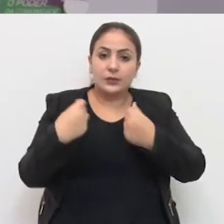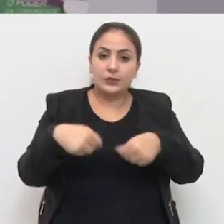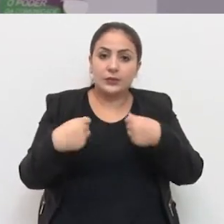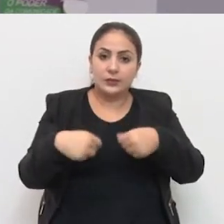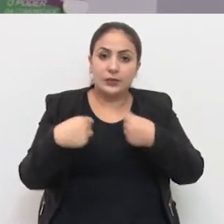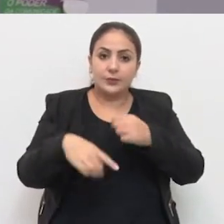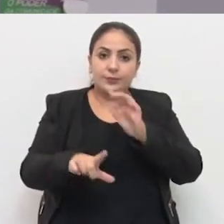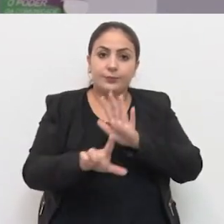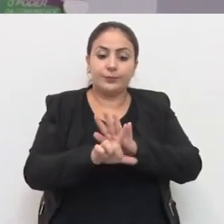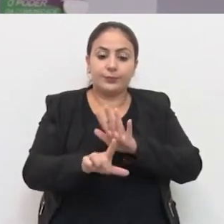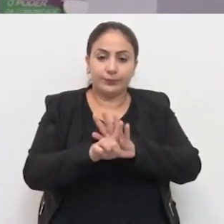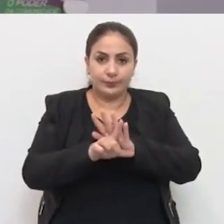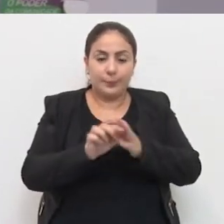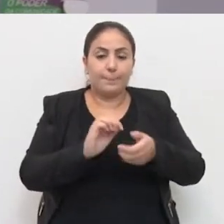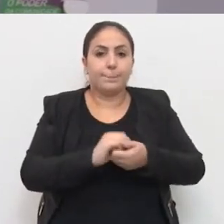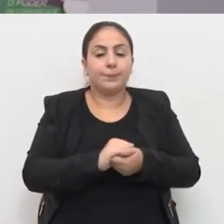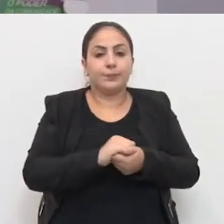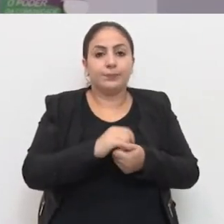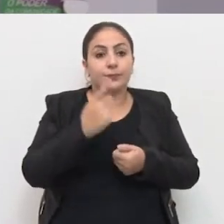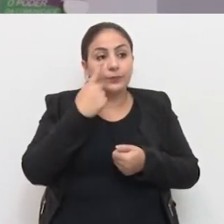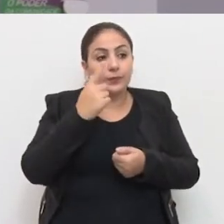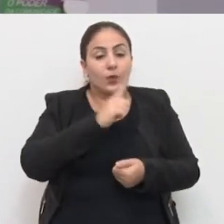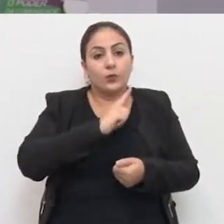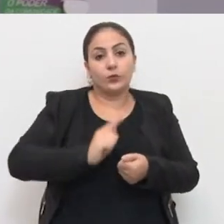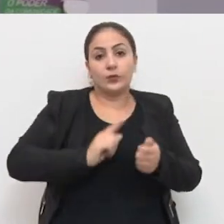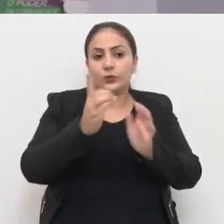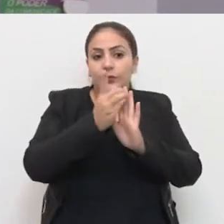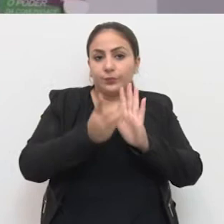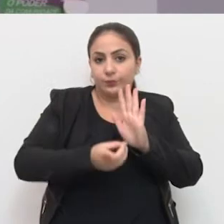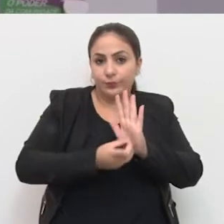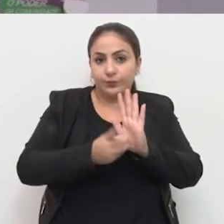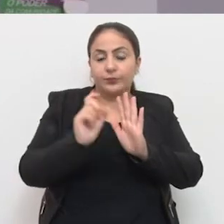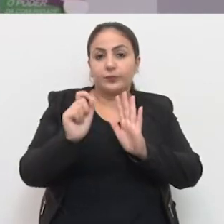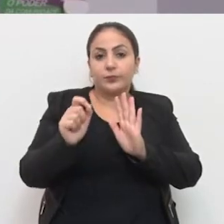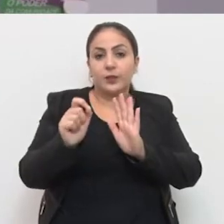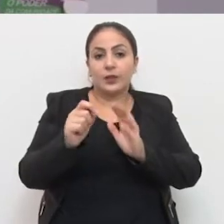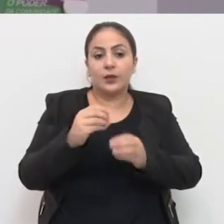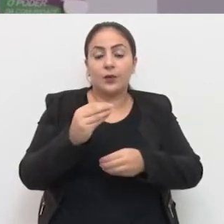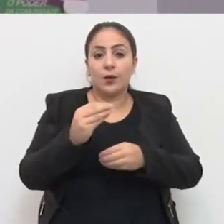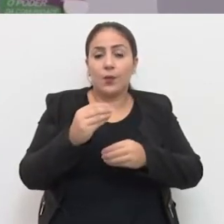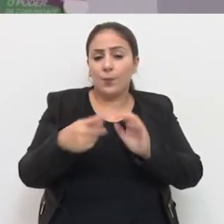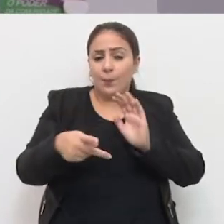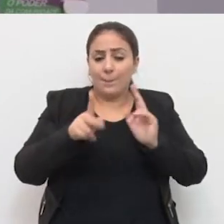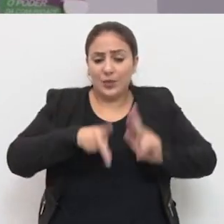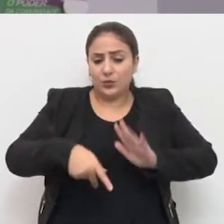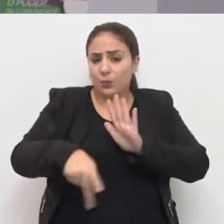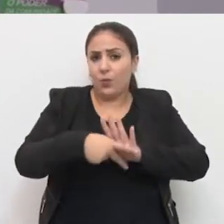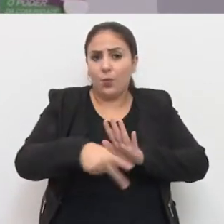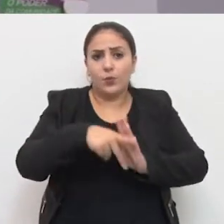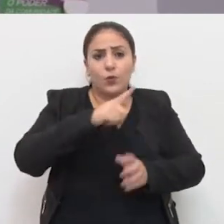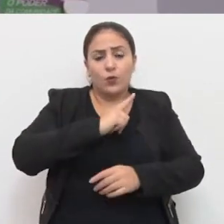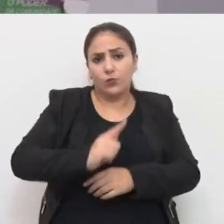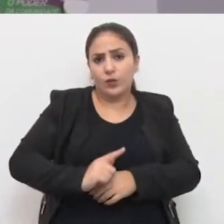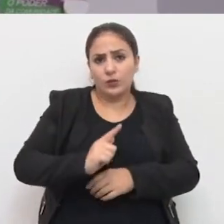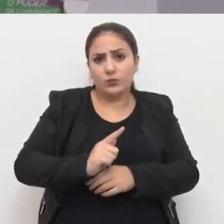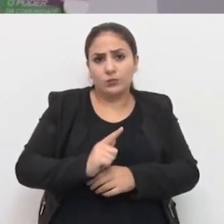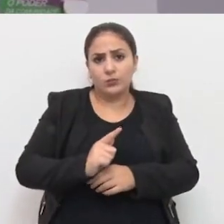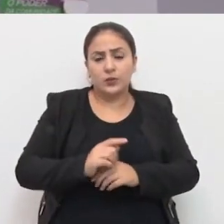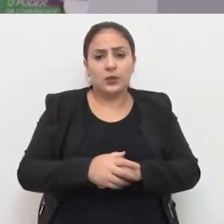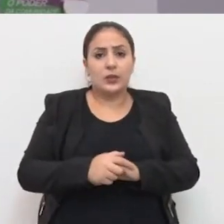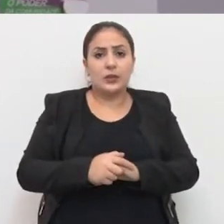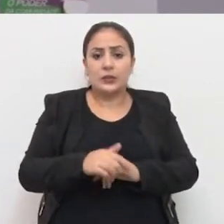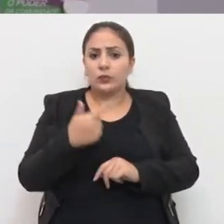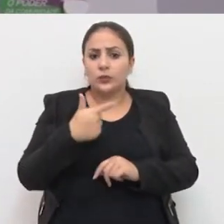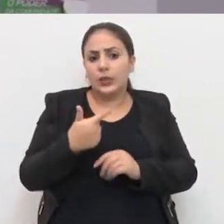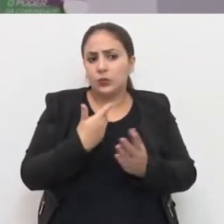necessárias na medida do governo, Um decreto que, segundo gente do próprio governo, não houve um